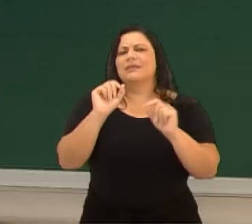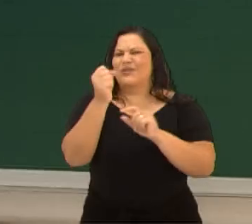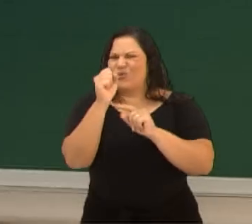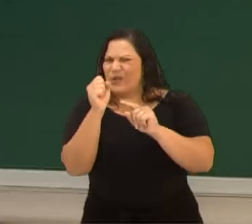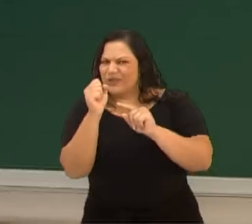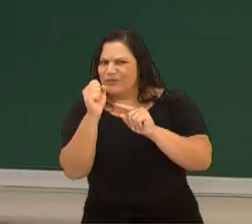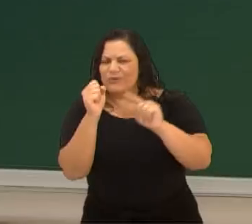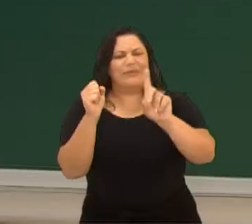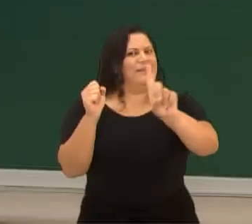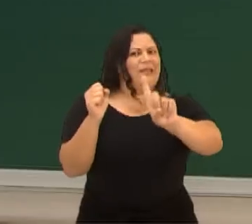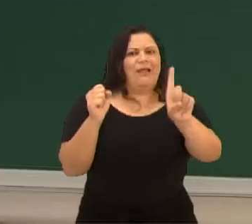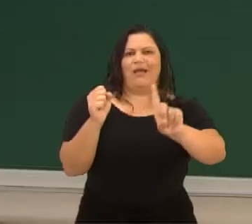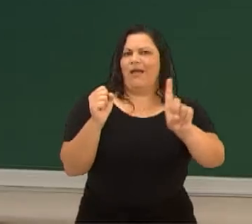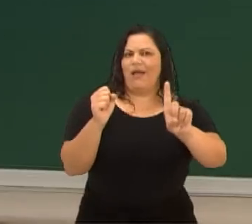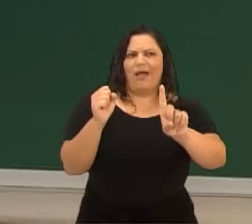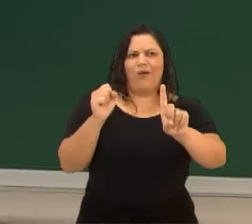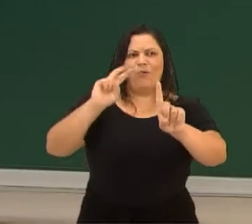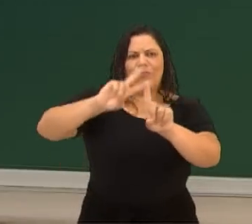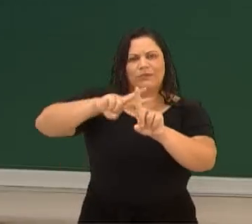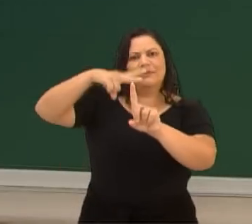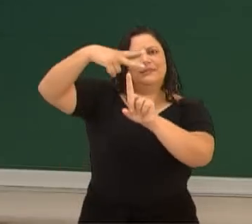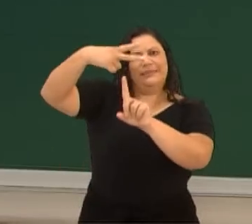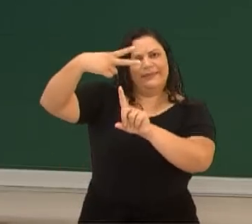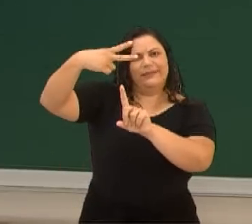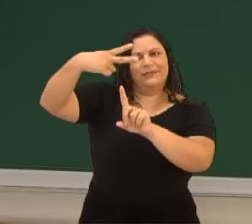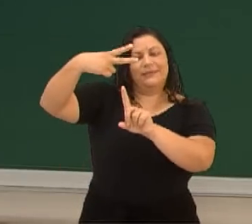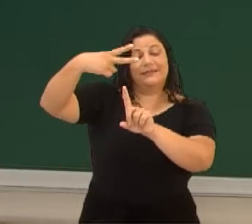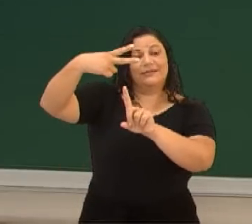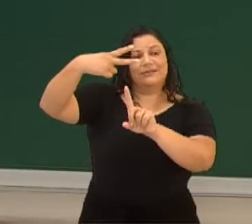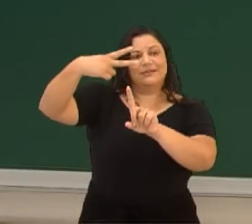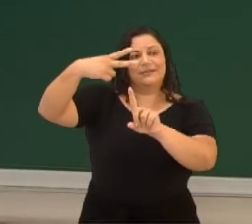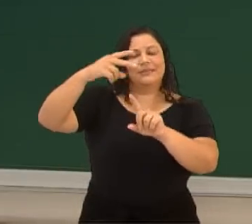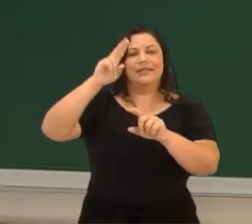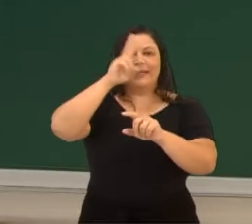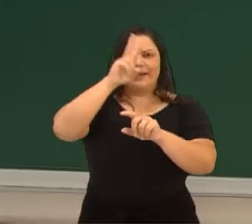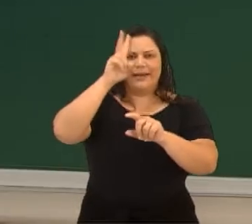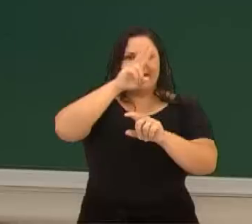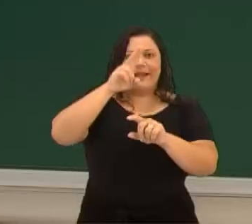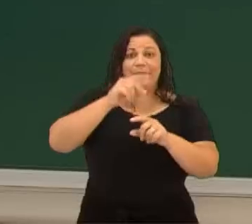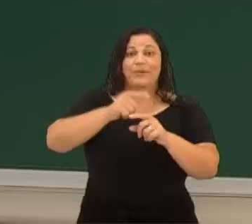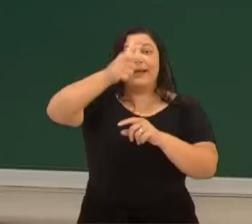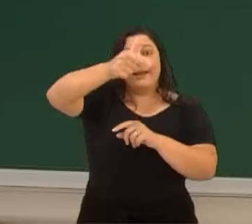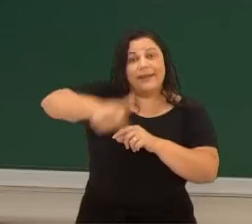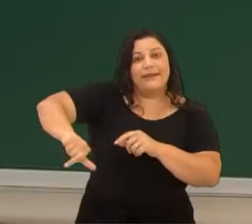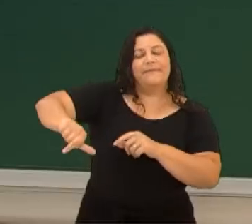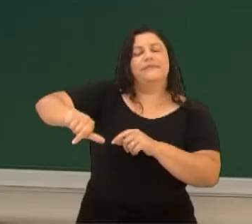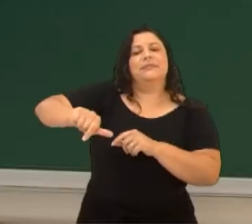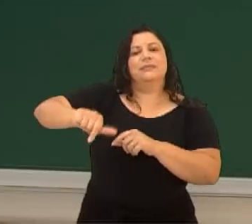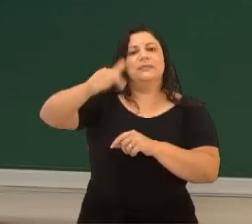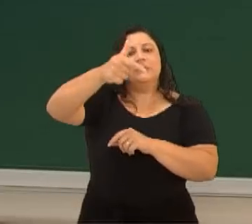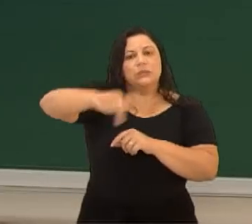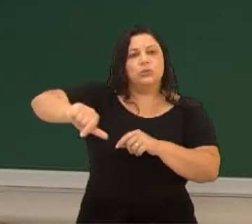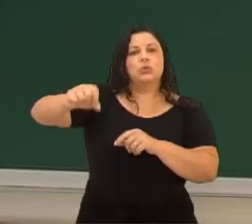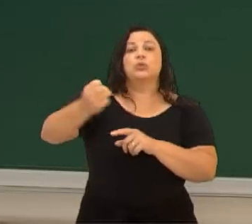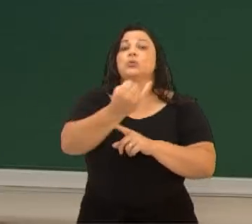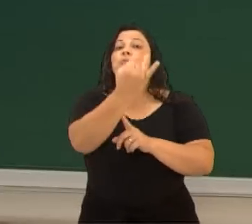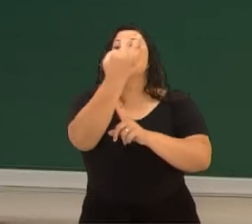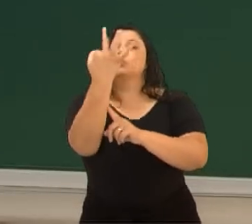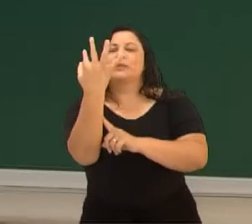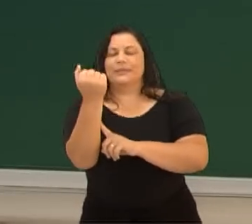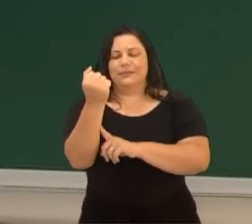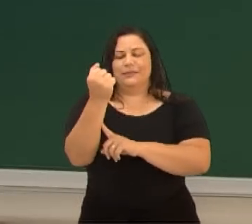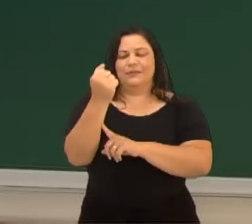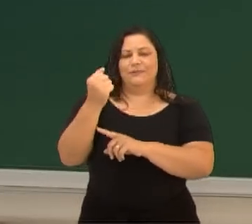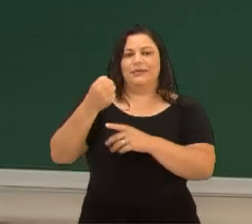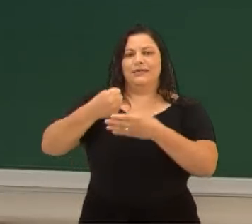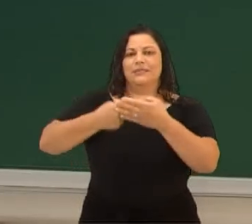Aqui é uma potência, lembram? A base, que é o carinha que vai embaixo, tem que repetir quantas vezes o expoente,